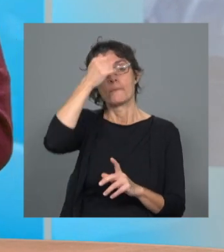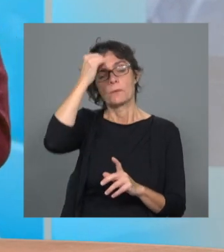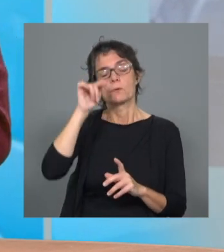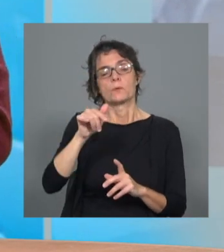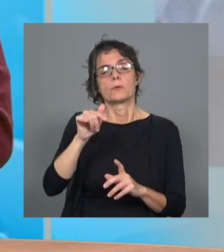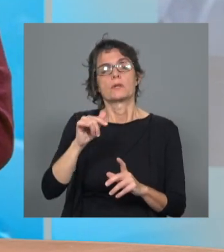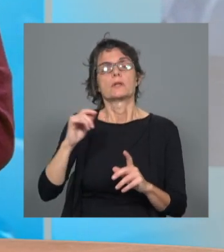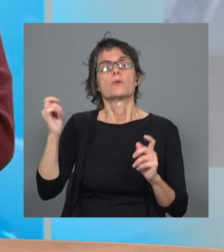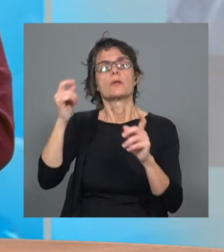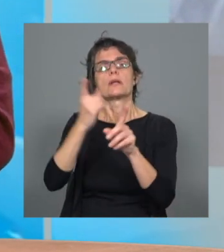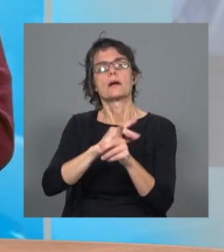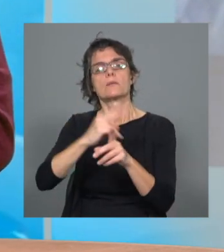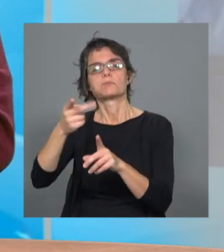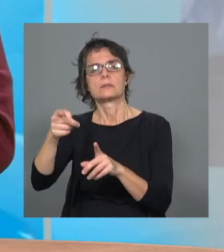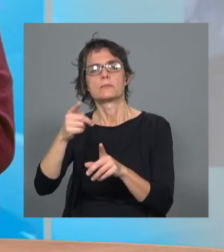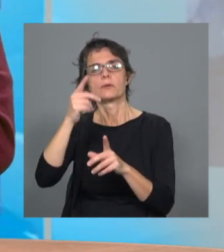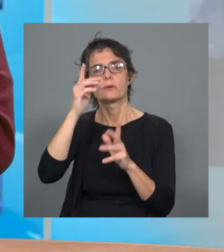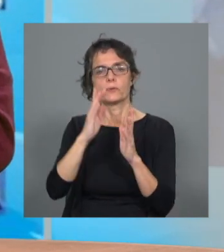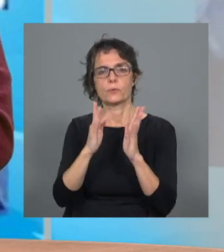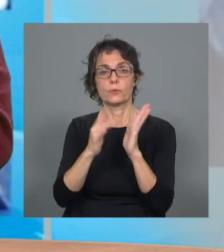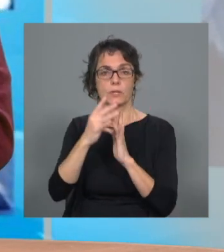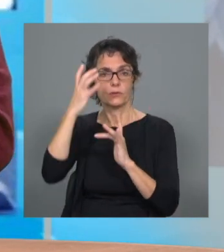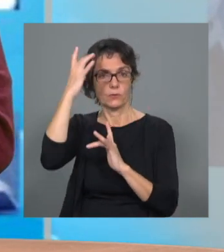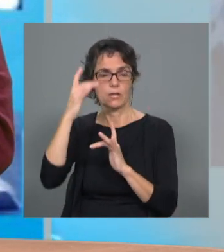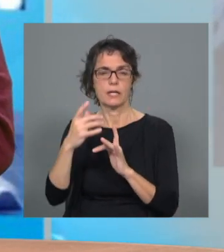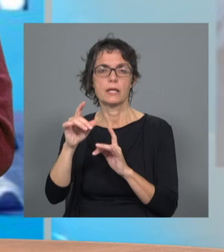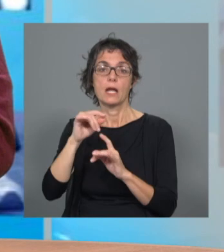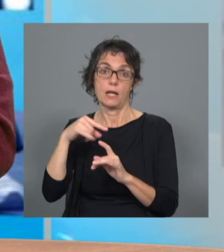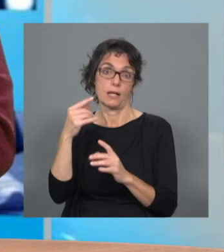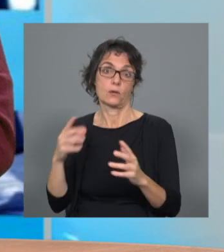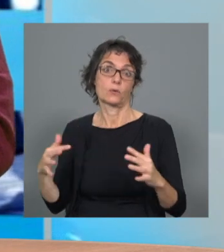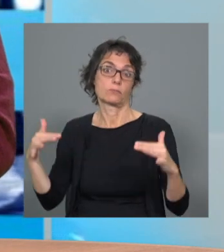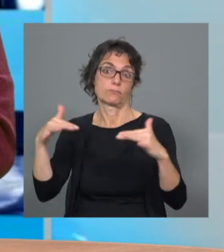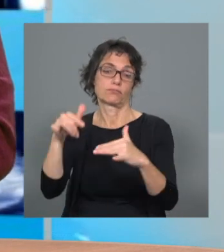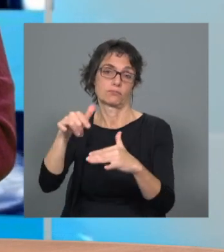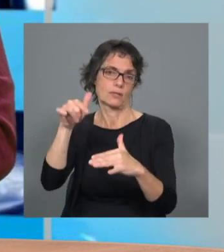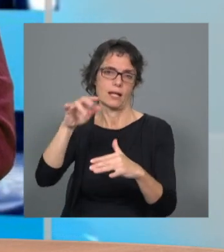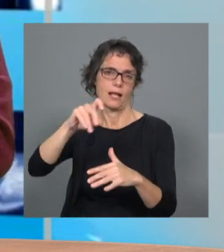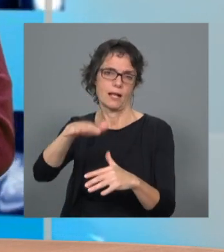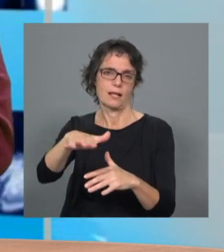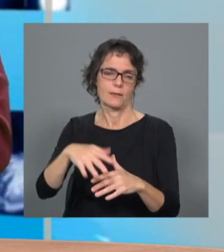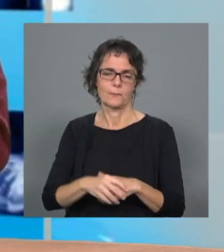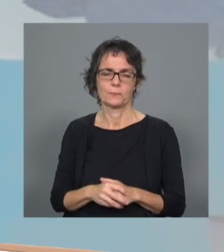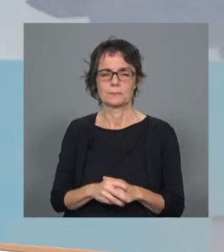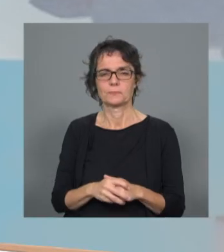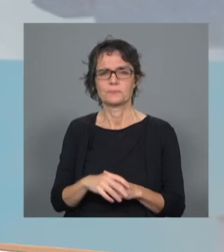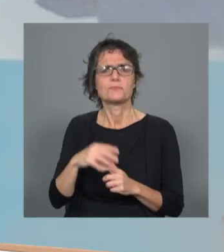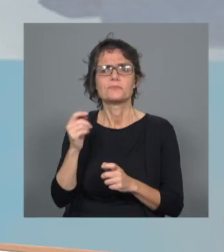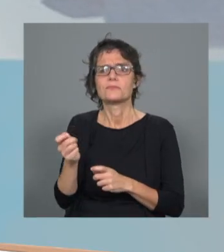Cristo Rei, não realizar lá o nosso encontro diocesano. E o que é que vai acontecer, o que é que está previsto para